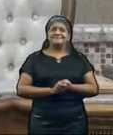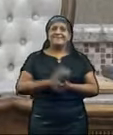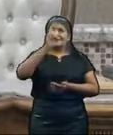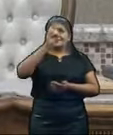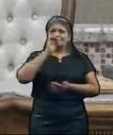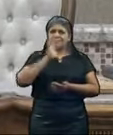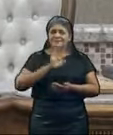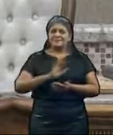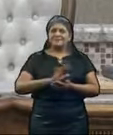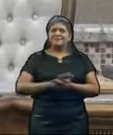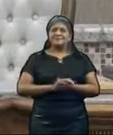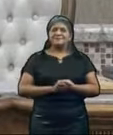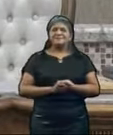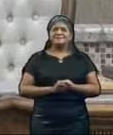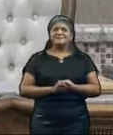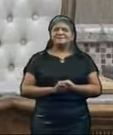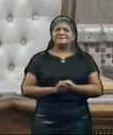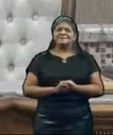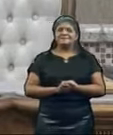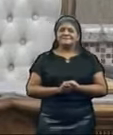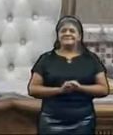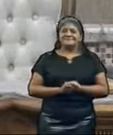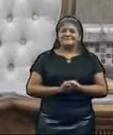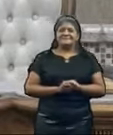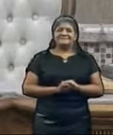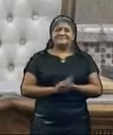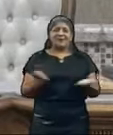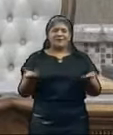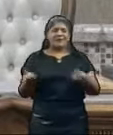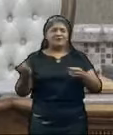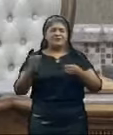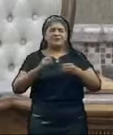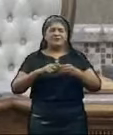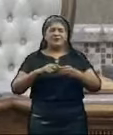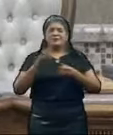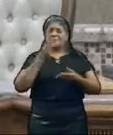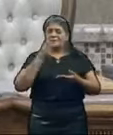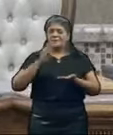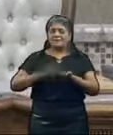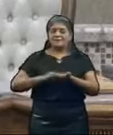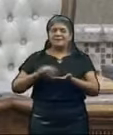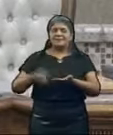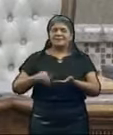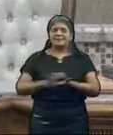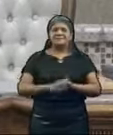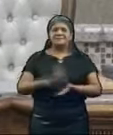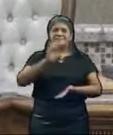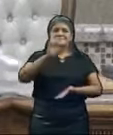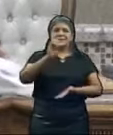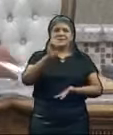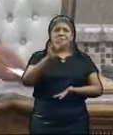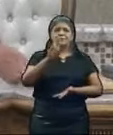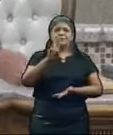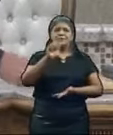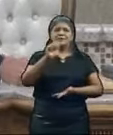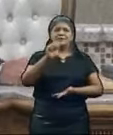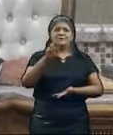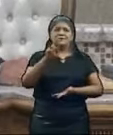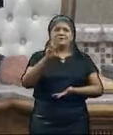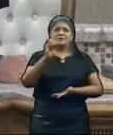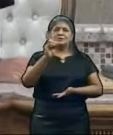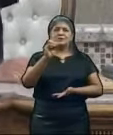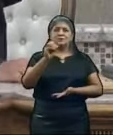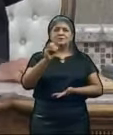abençoe né a estamos recepcionando de volta aqui Eduardo e a Sandra